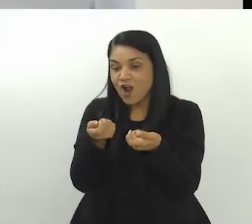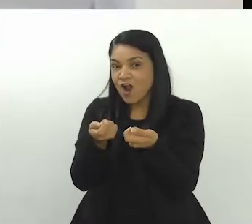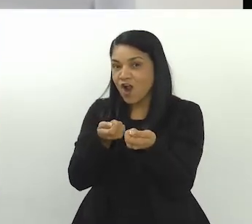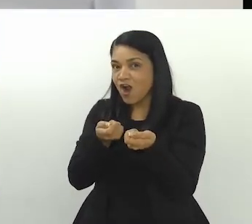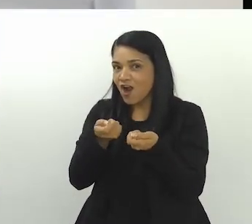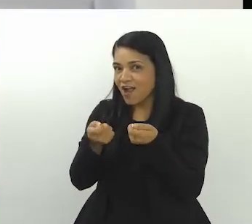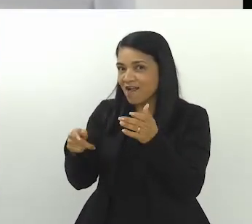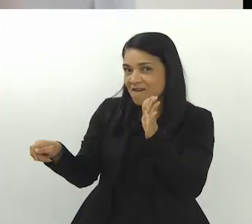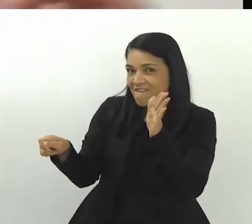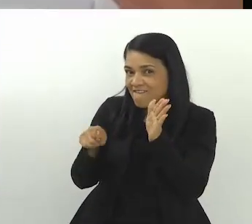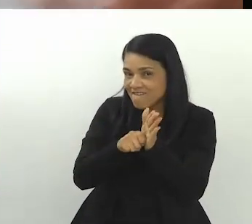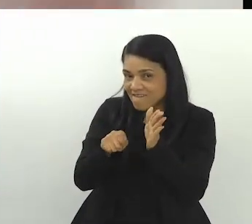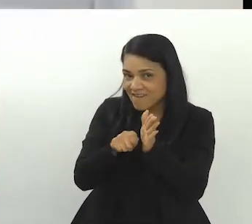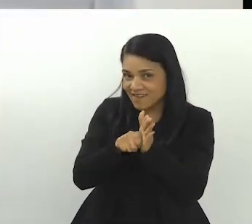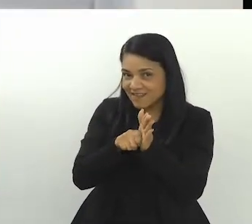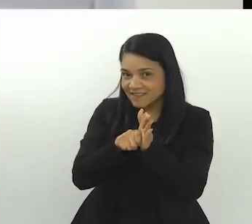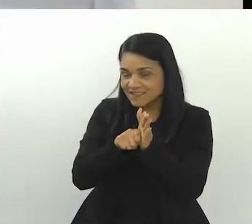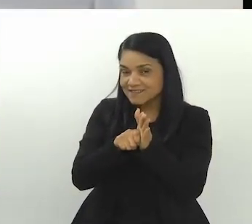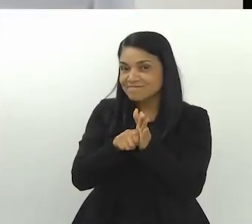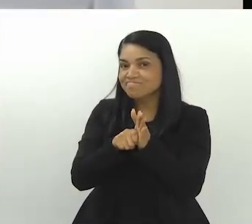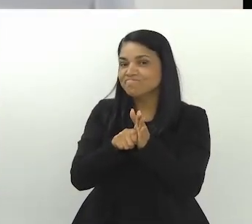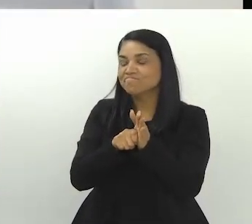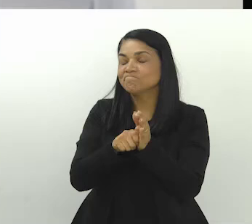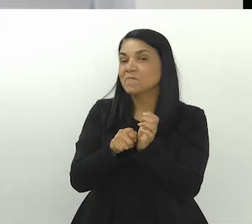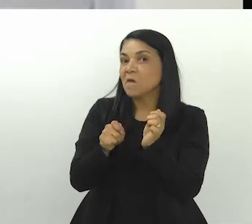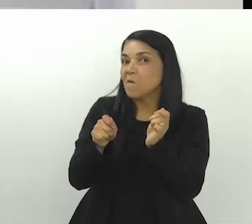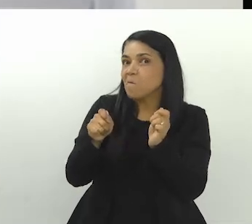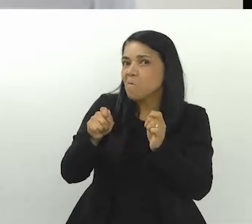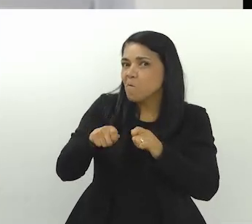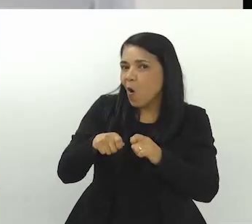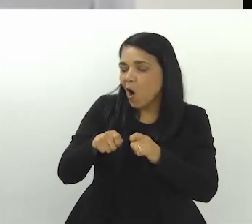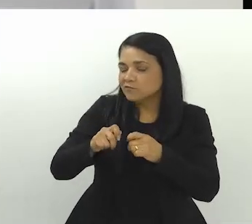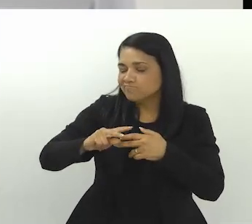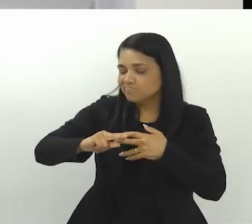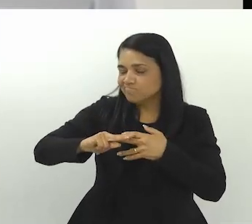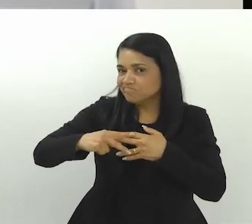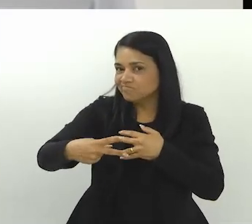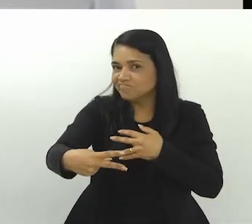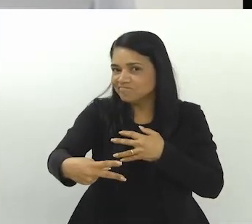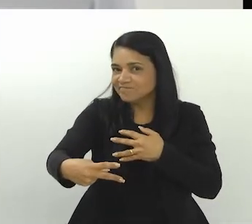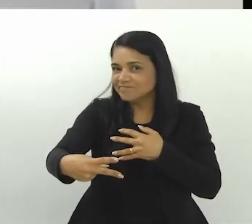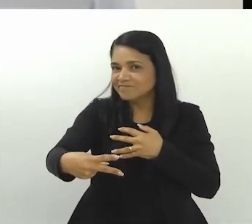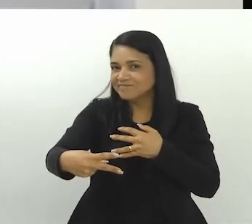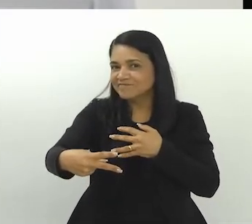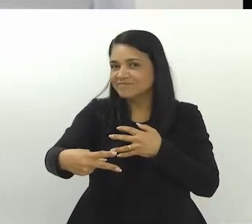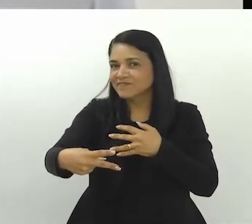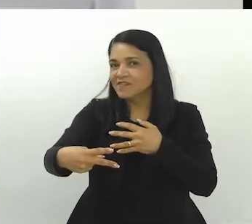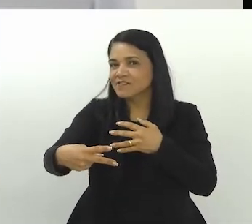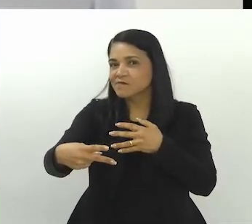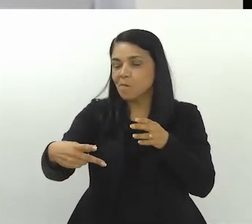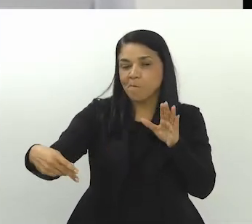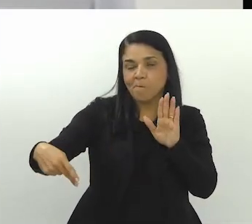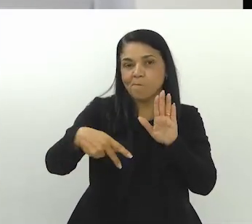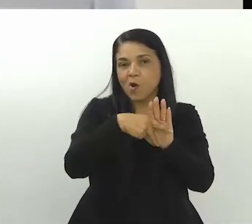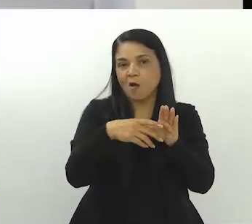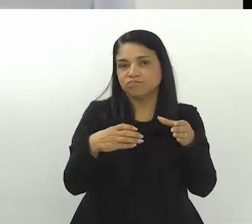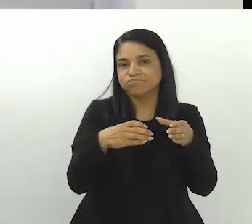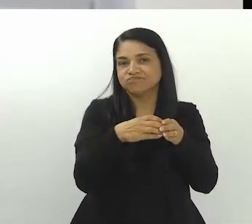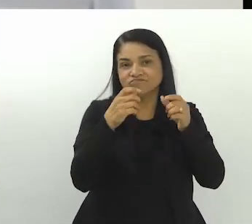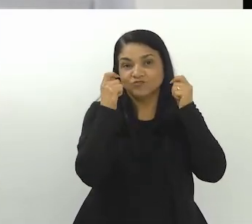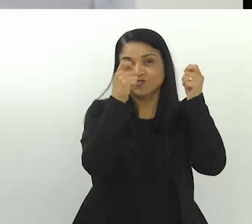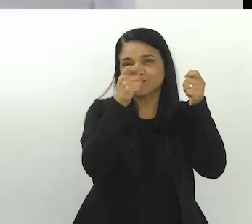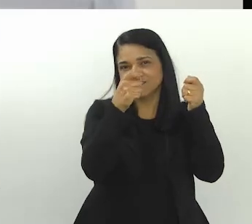controlados, né, por exemplo, pelo narcotráfico, isso pode trazer consequências, né, para as próprias torcidas.